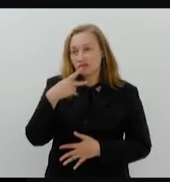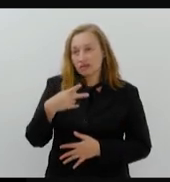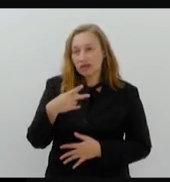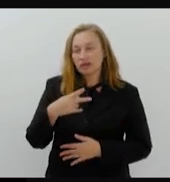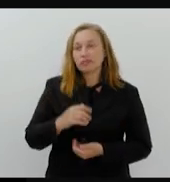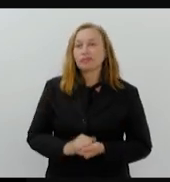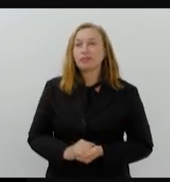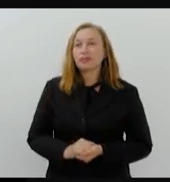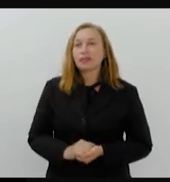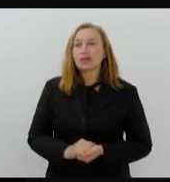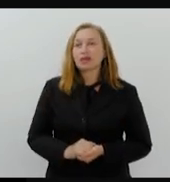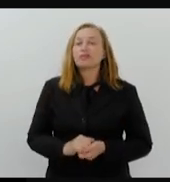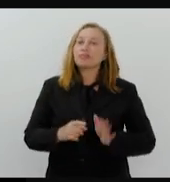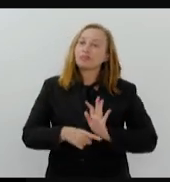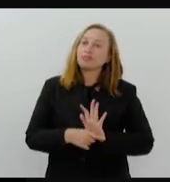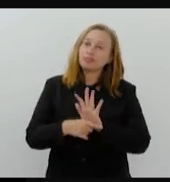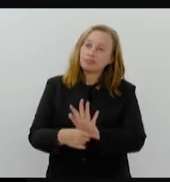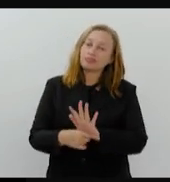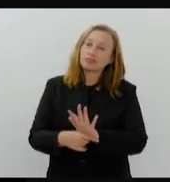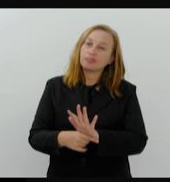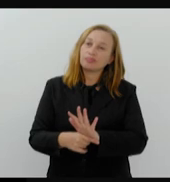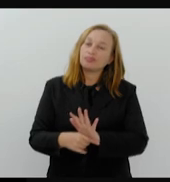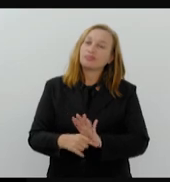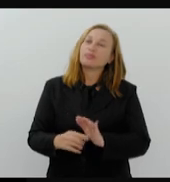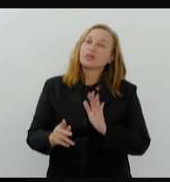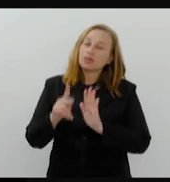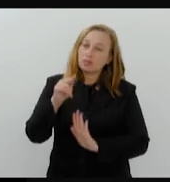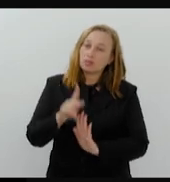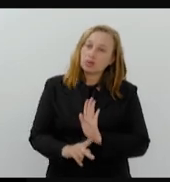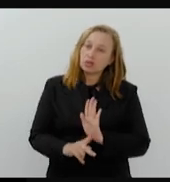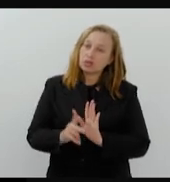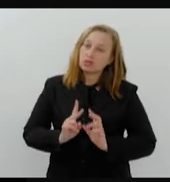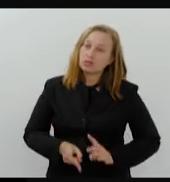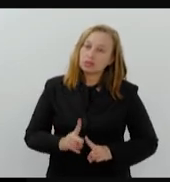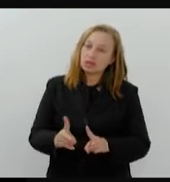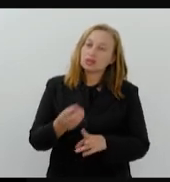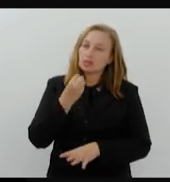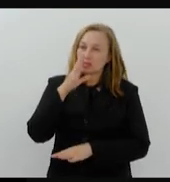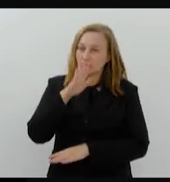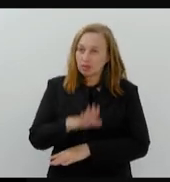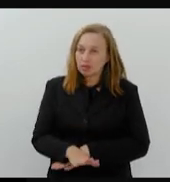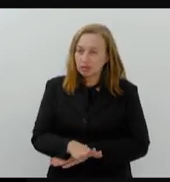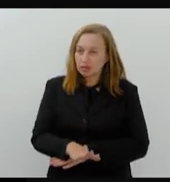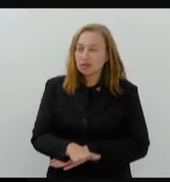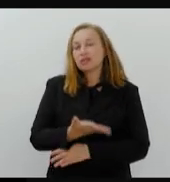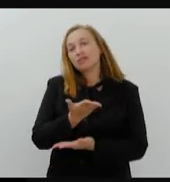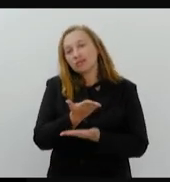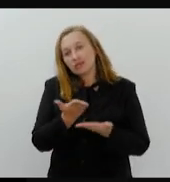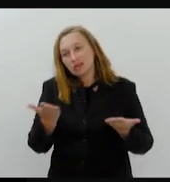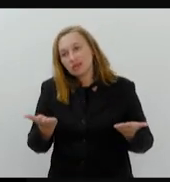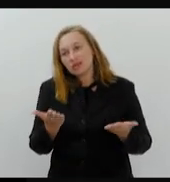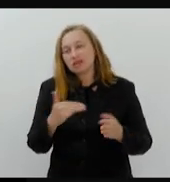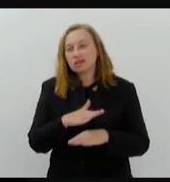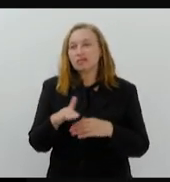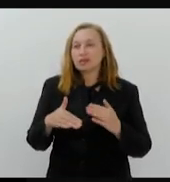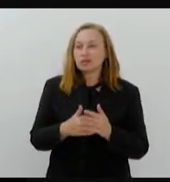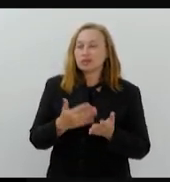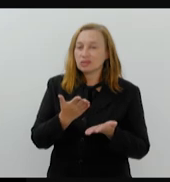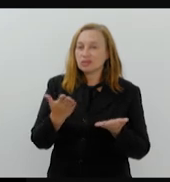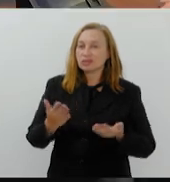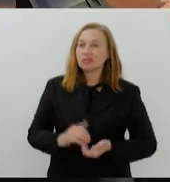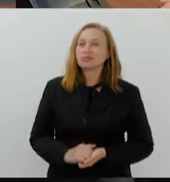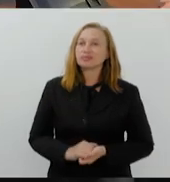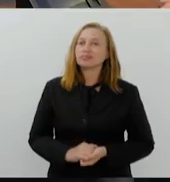para tentar ajudar, né, o projeto a prosseguir. Uma boa tarde aí para você e para todos e todas.